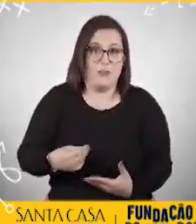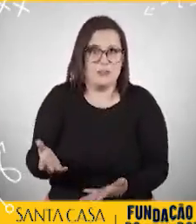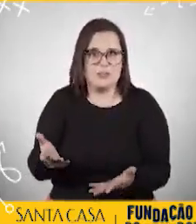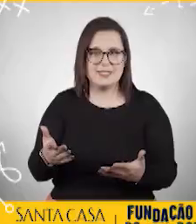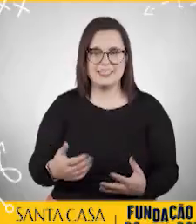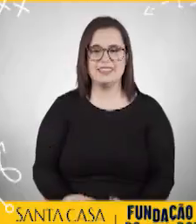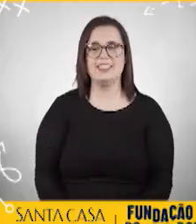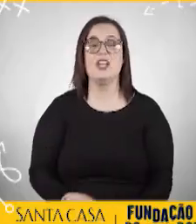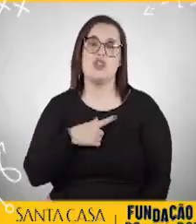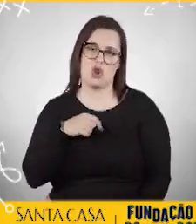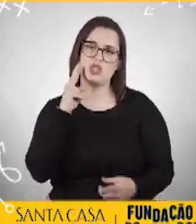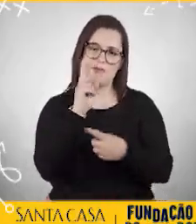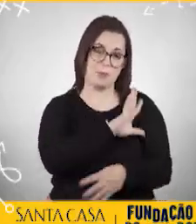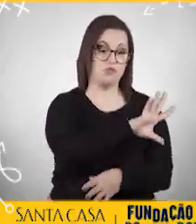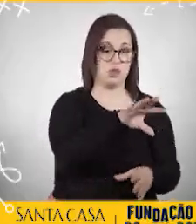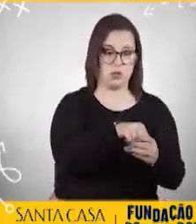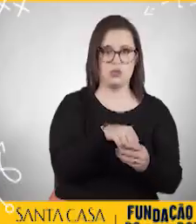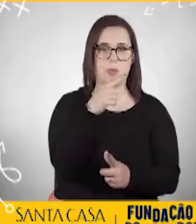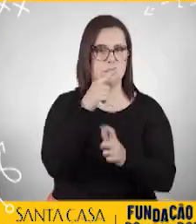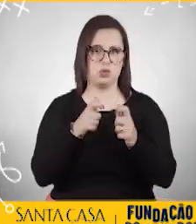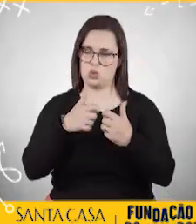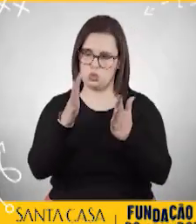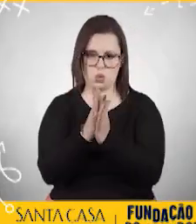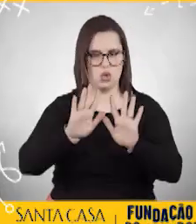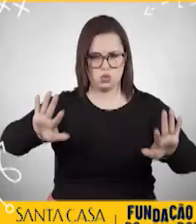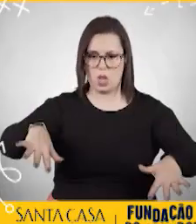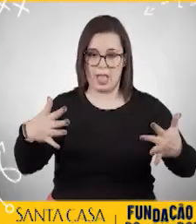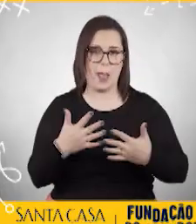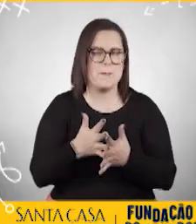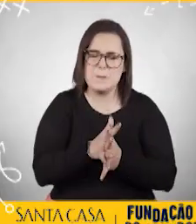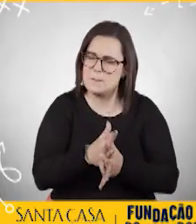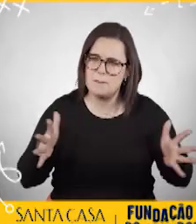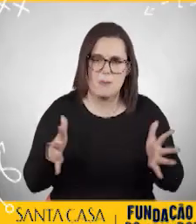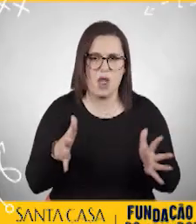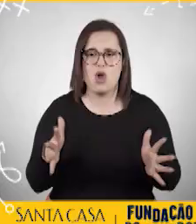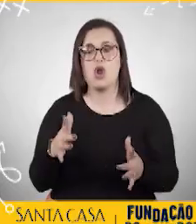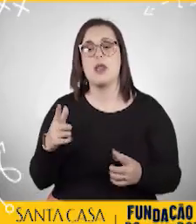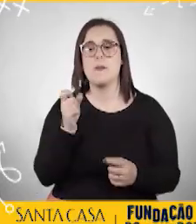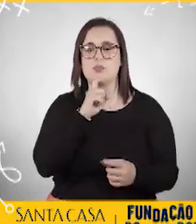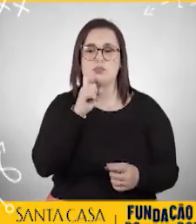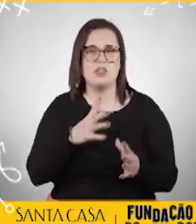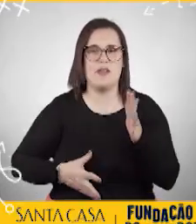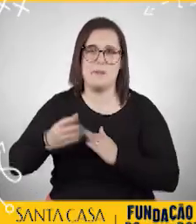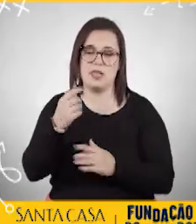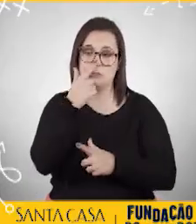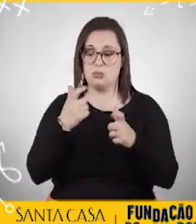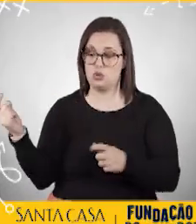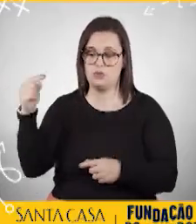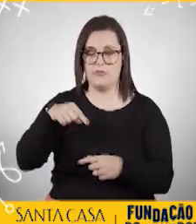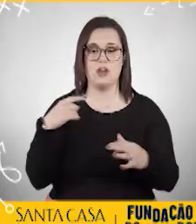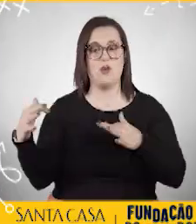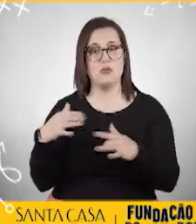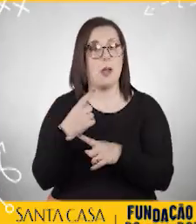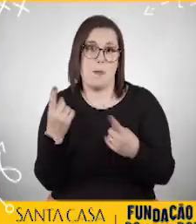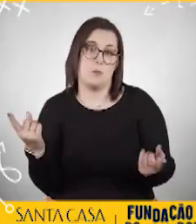nisto e gostam imenso. Queremos que a inclusão de todo o tipo de adeptos seja cada vez maior e cada vez que seja mais possível estas pessoas virem ao